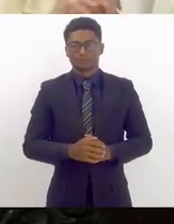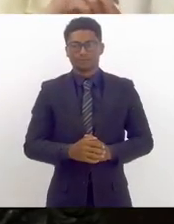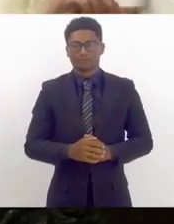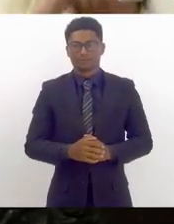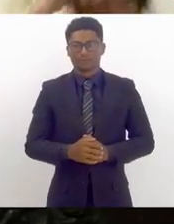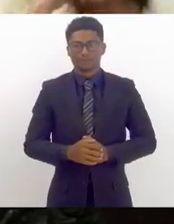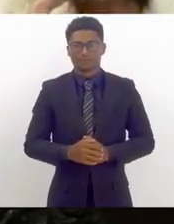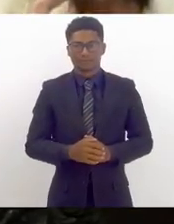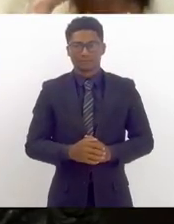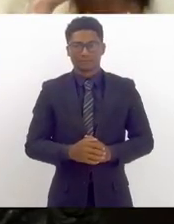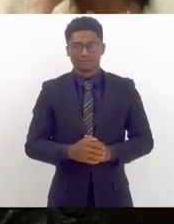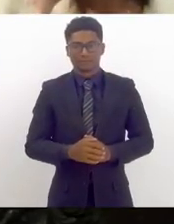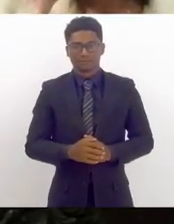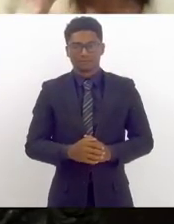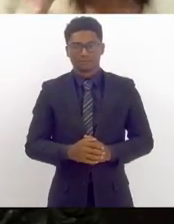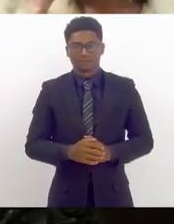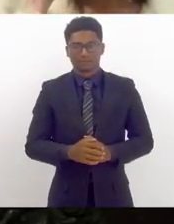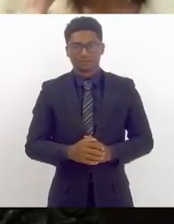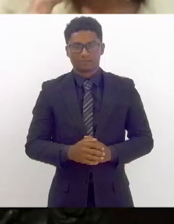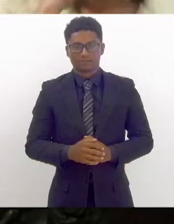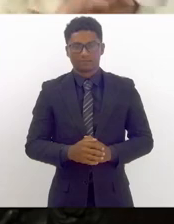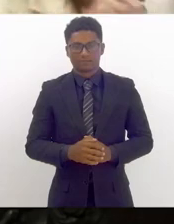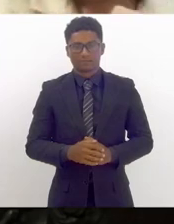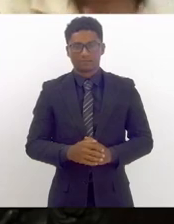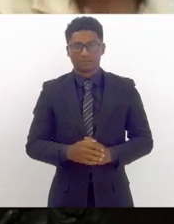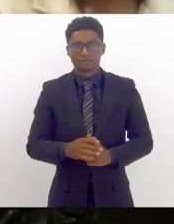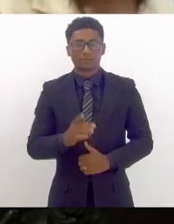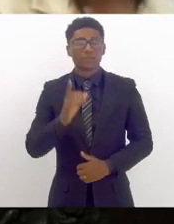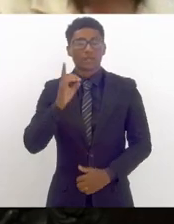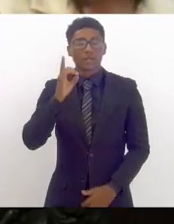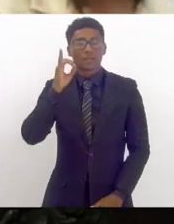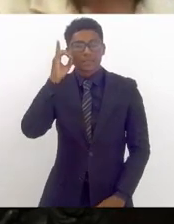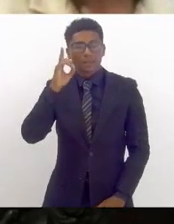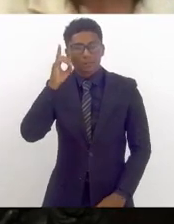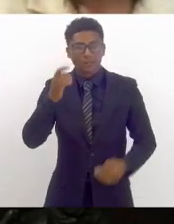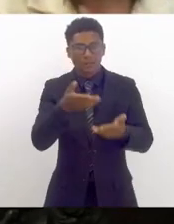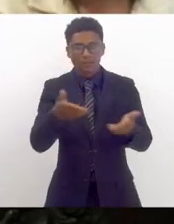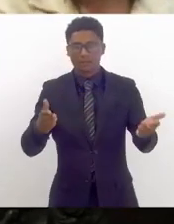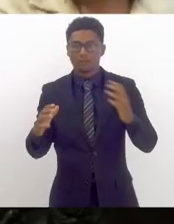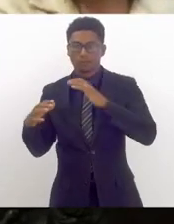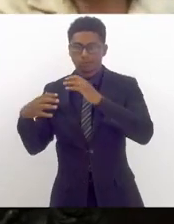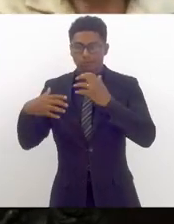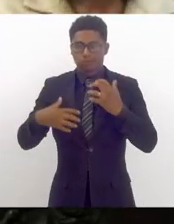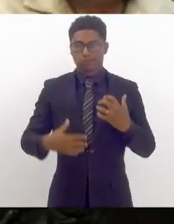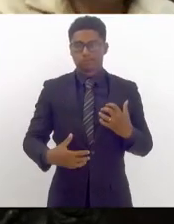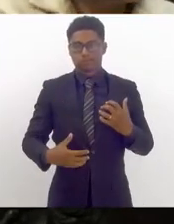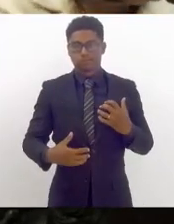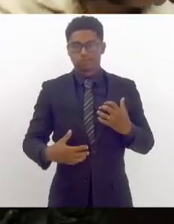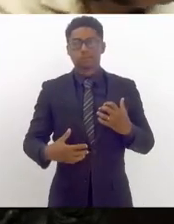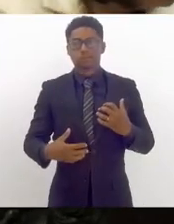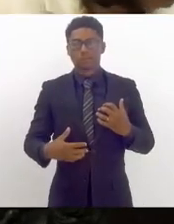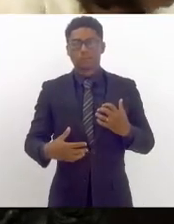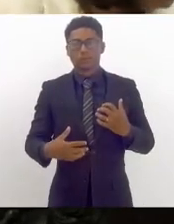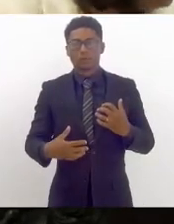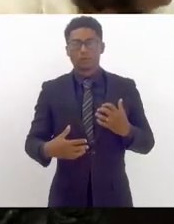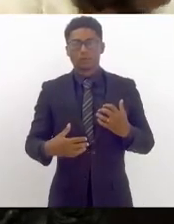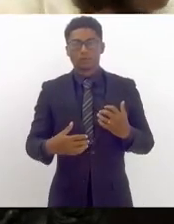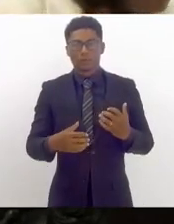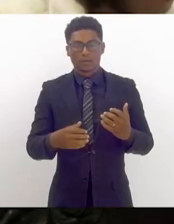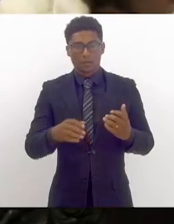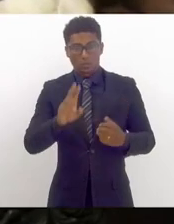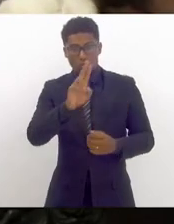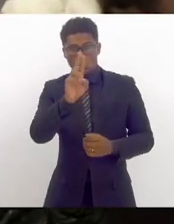orientando. Então, deputados diplomados para a 13ª legislatura pela ordem